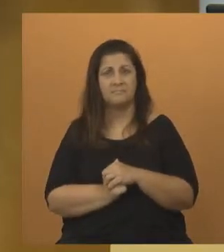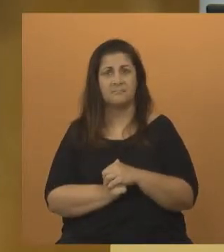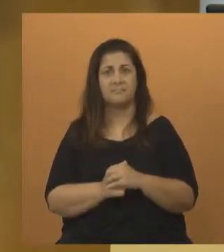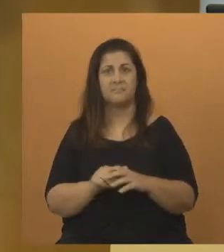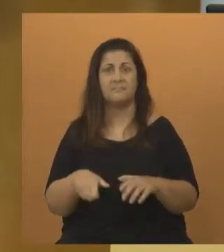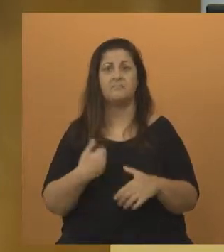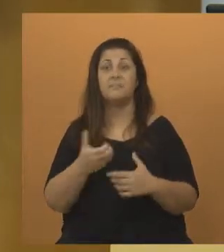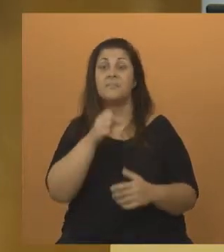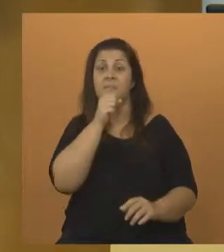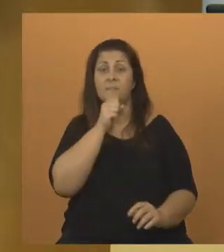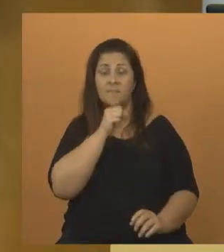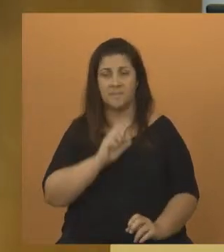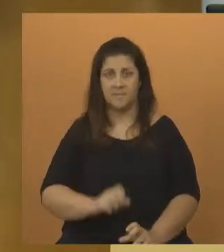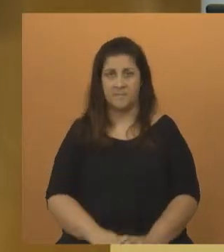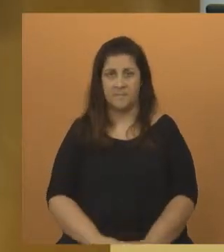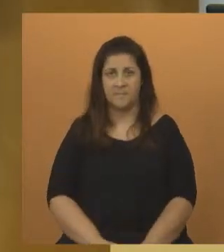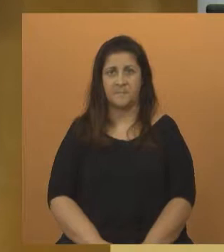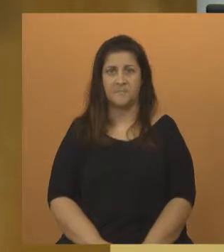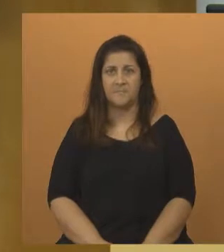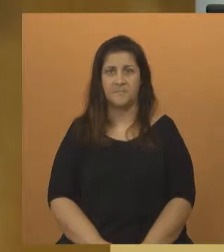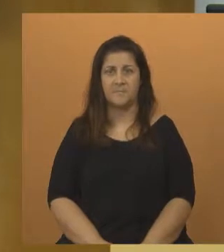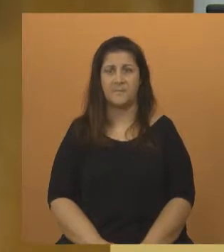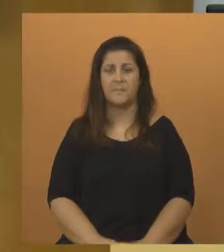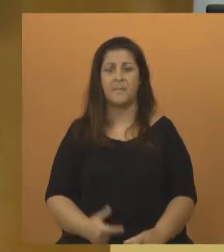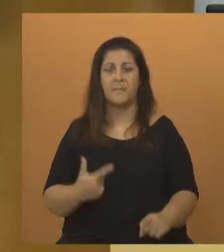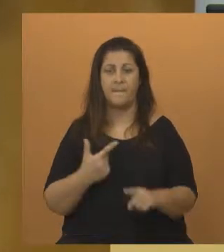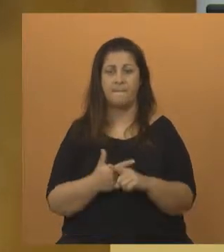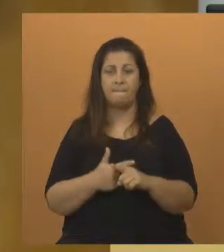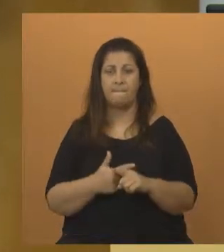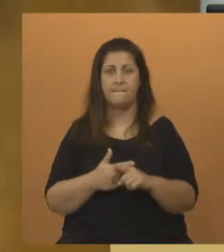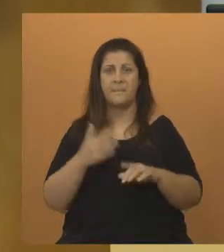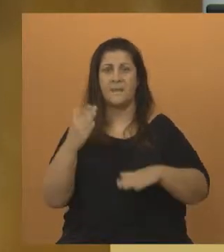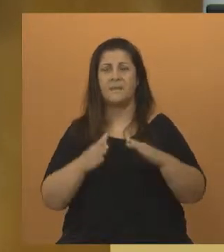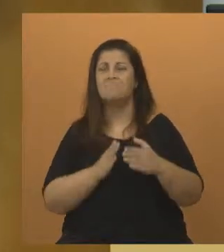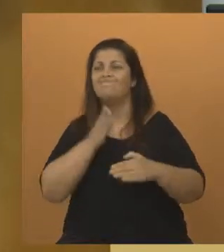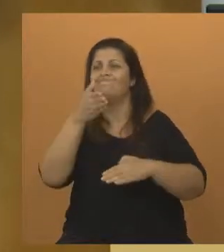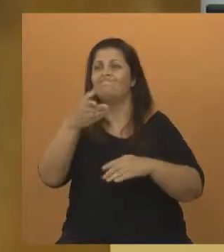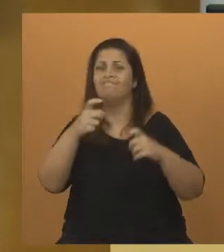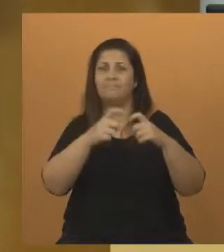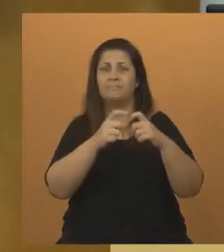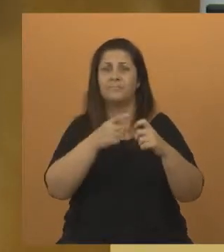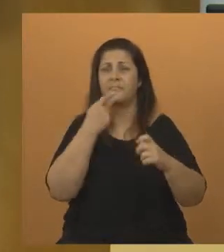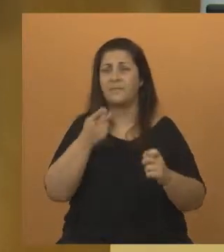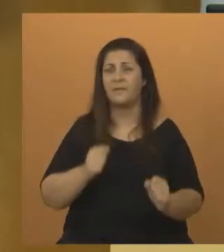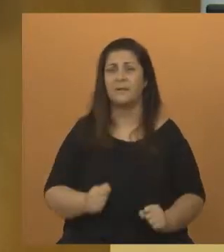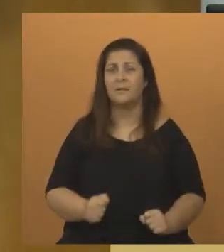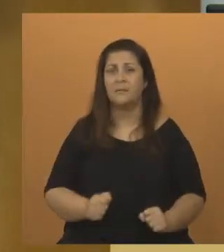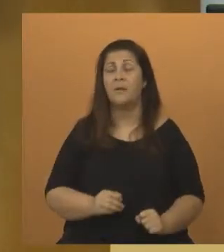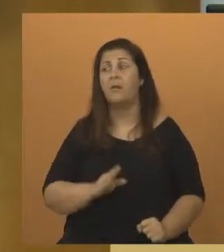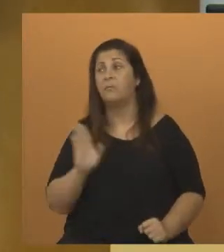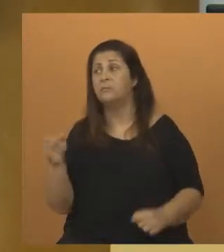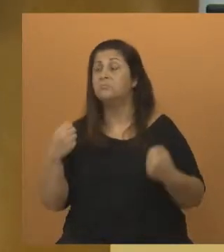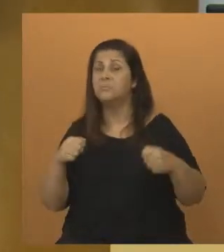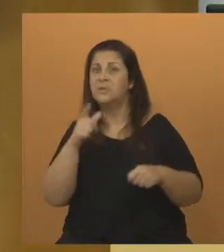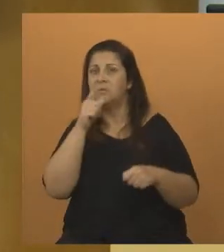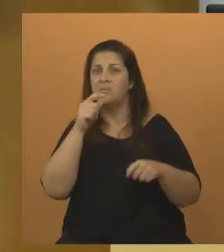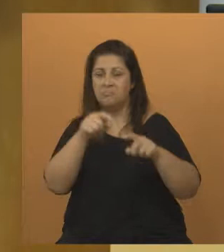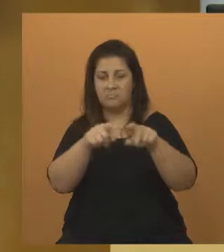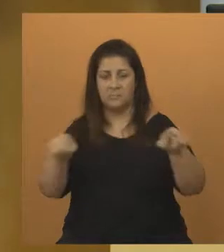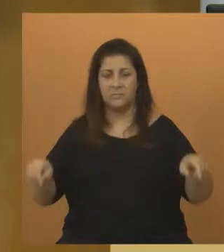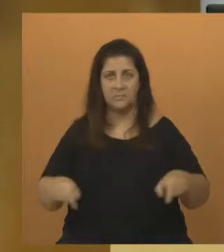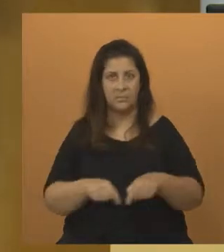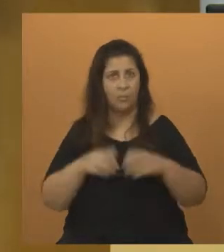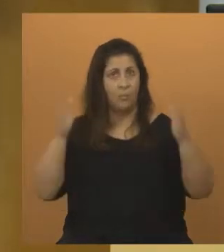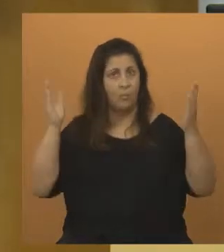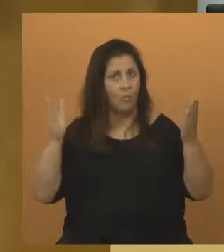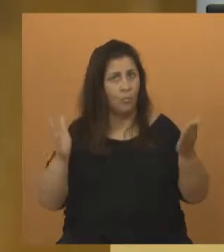para idoso. Porque talvez você passe no médico, ele diz, olha, você tem que ir na piscina. Hoje as piscinas